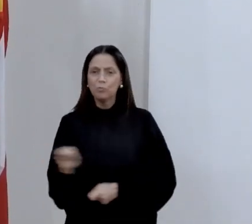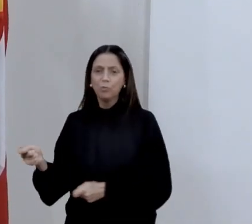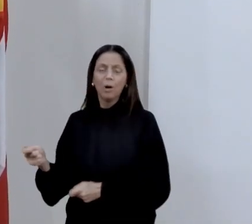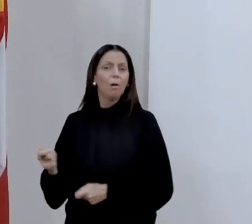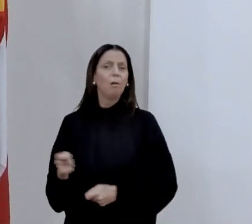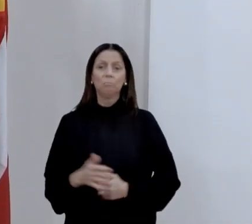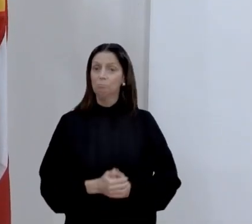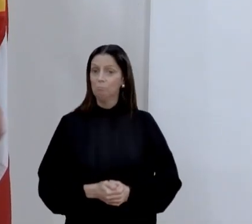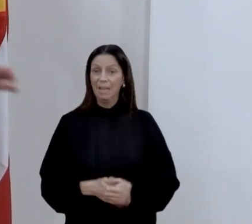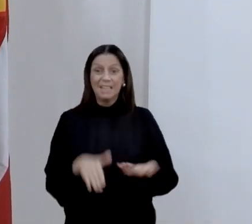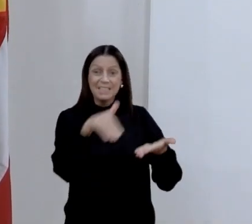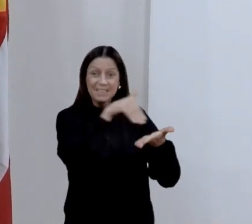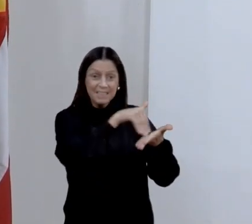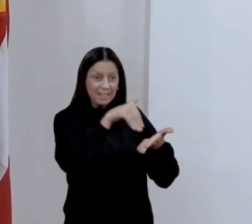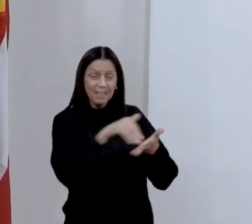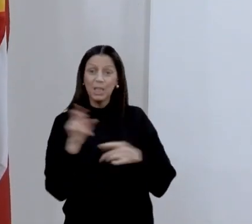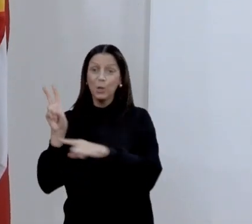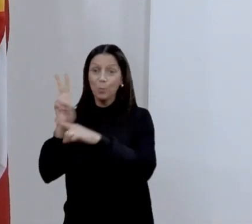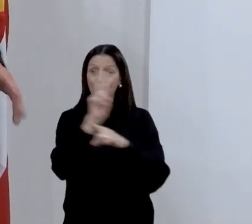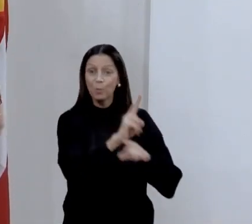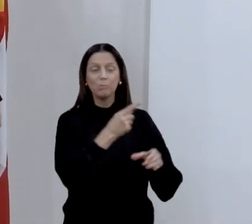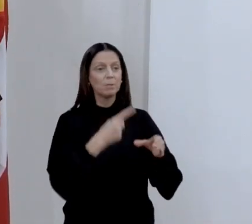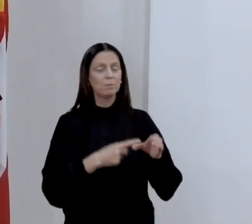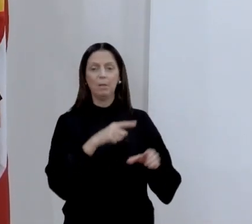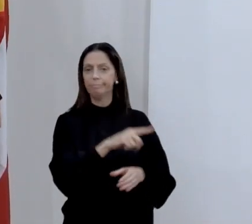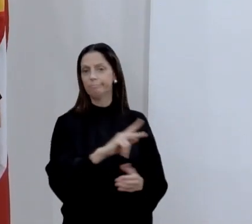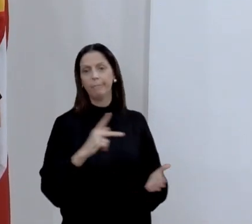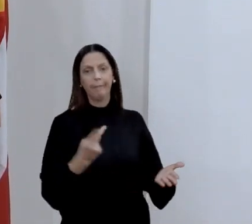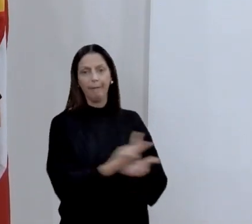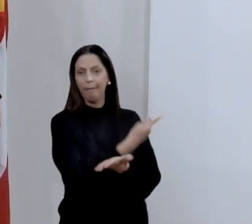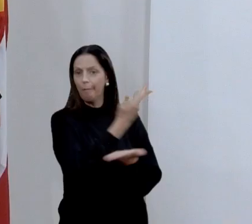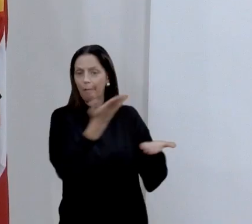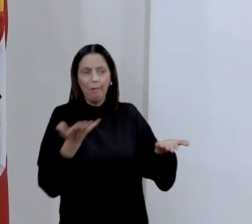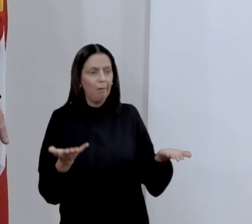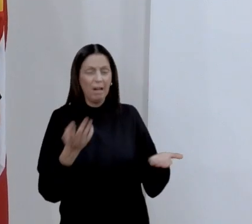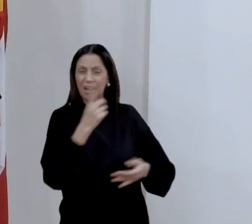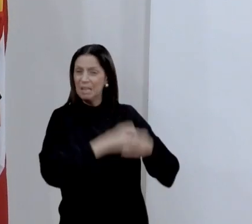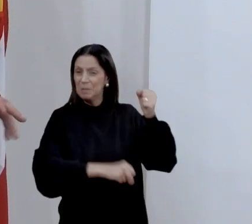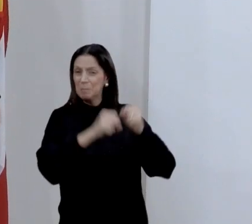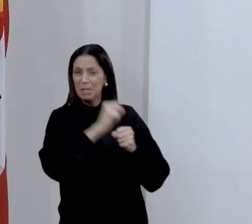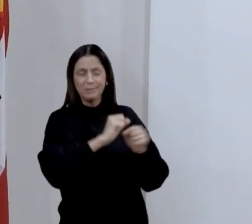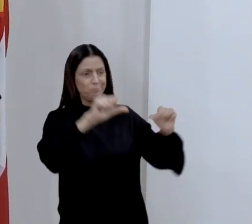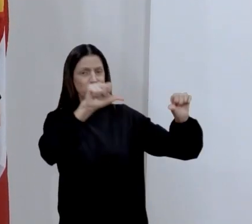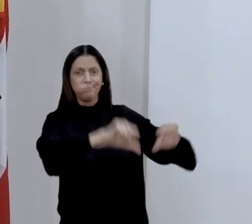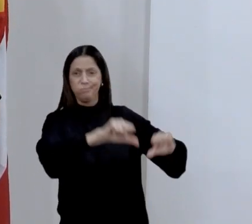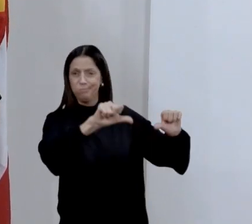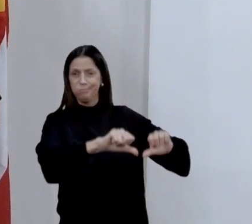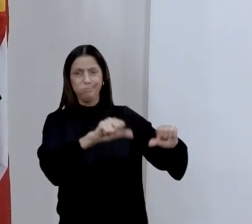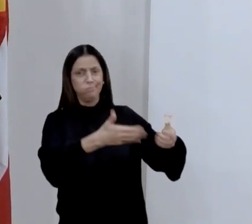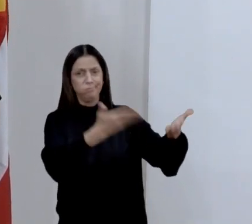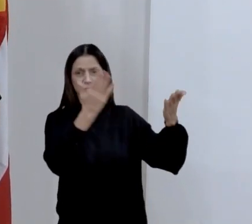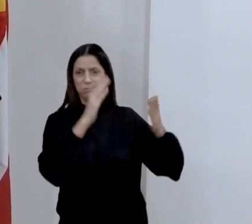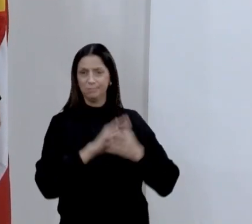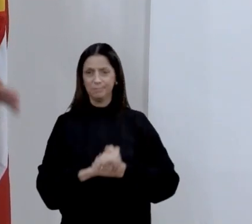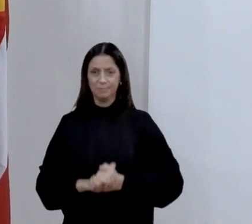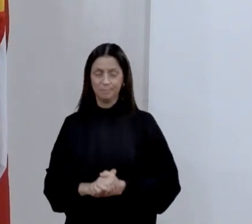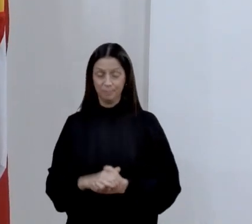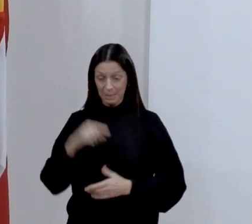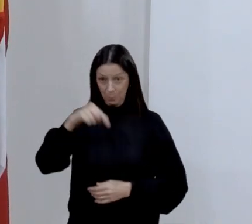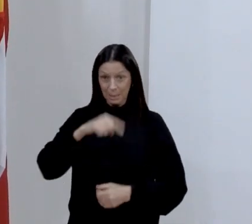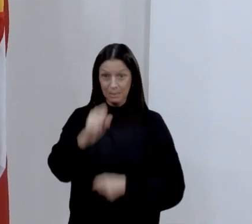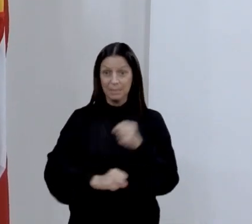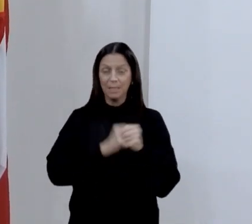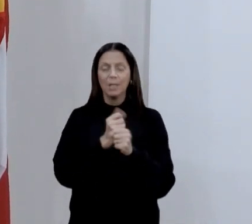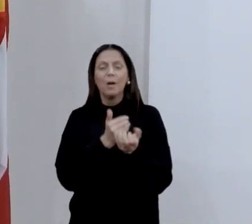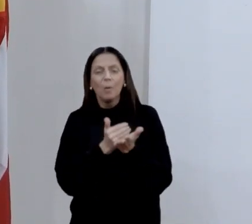possível errar, a Secretaria de Conservação errou, né, deu nota 10 em erro no ano passado, está de parabéns, gabaritou. Esse ano